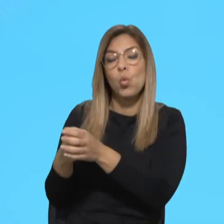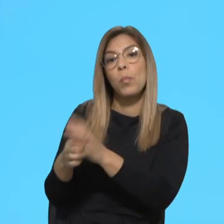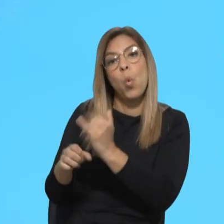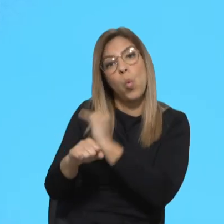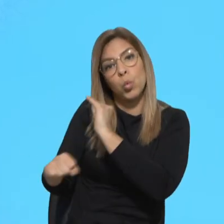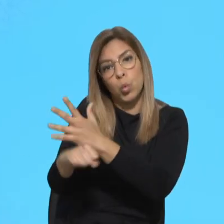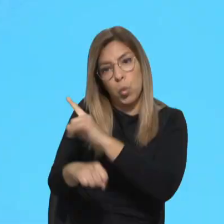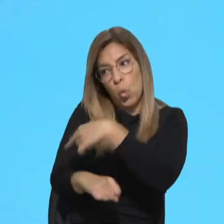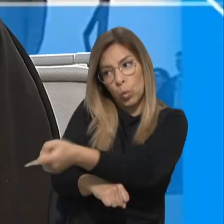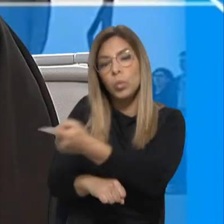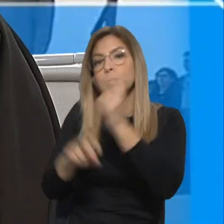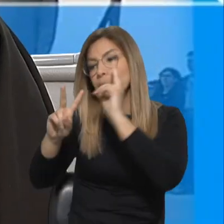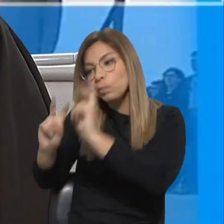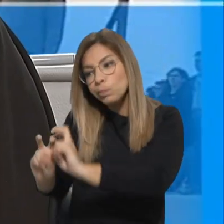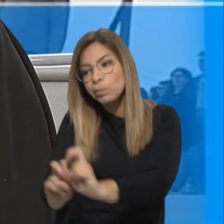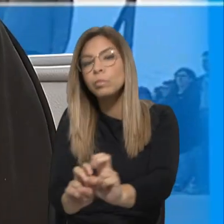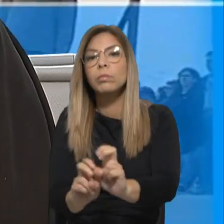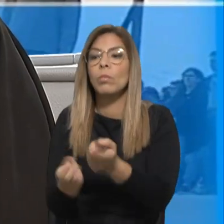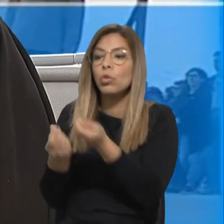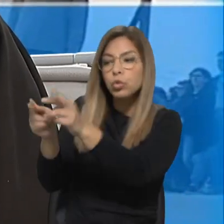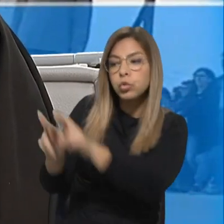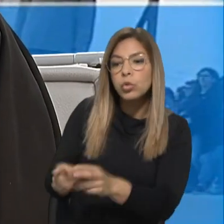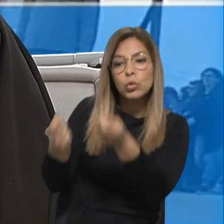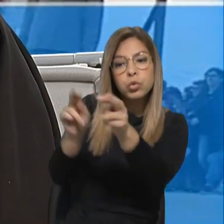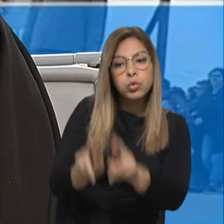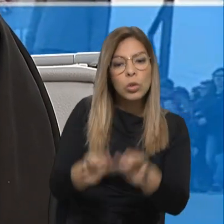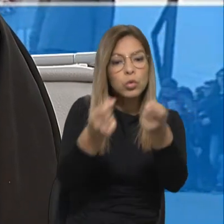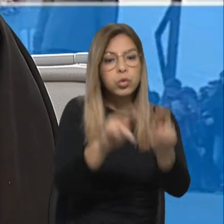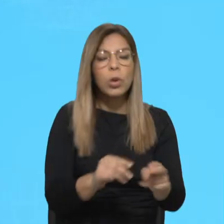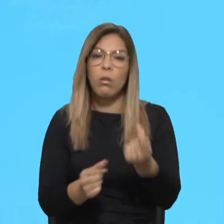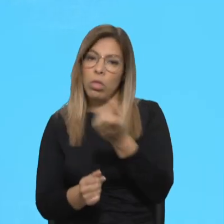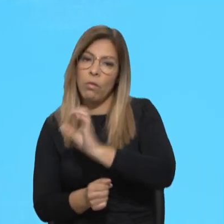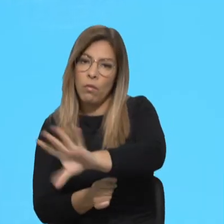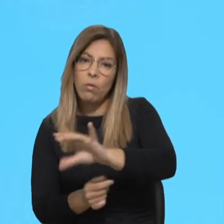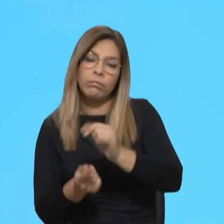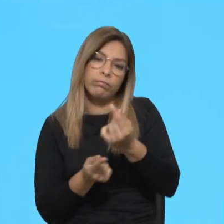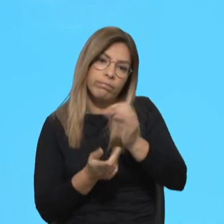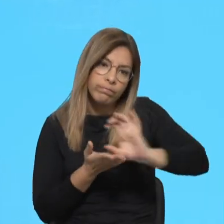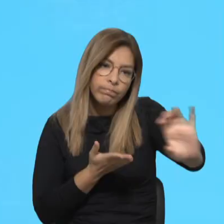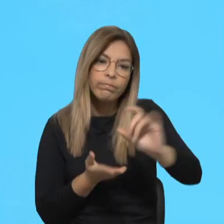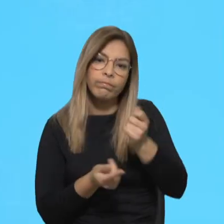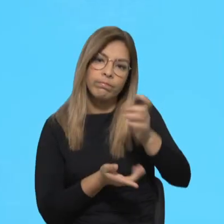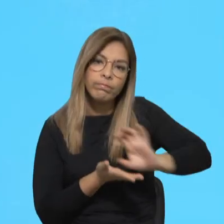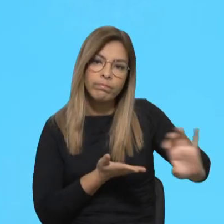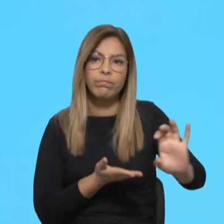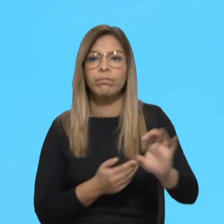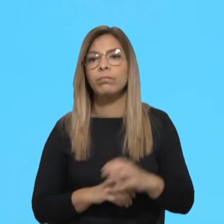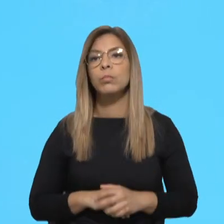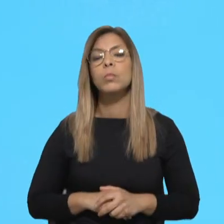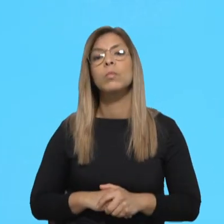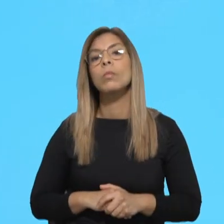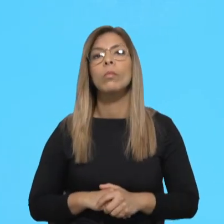a trabalhar, portanto, que vai então fixar os montantes que cada pessoa poderá receber. O objetivo essencial desta nossa conversa